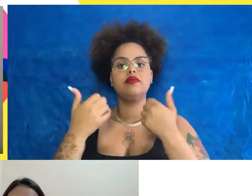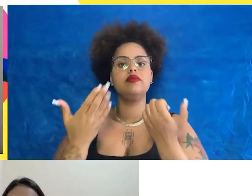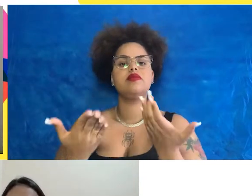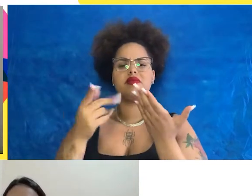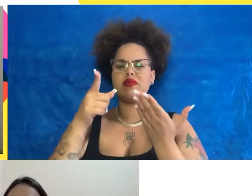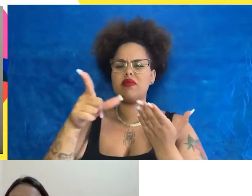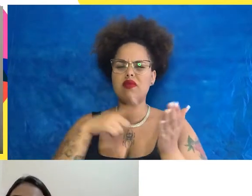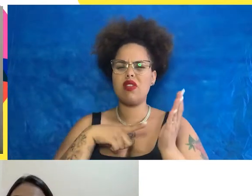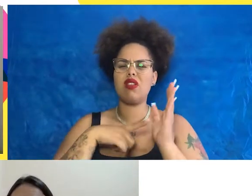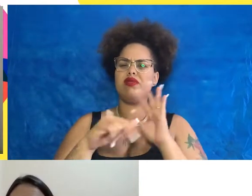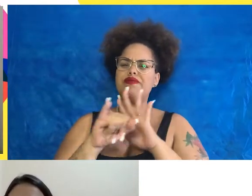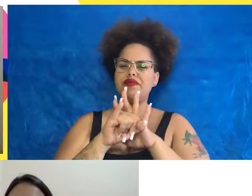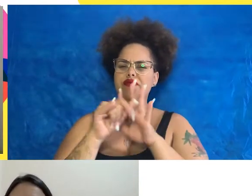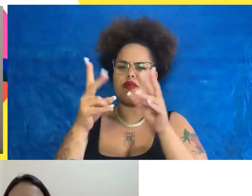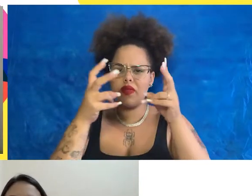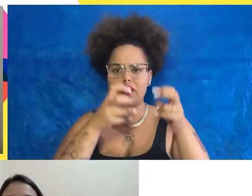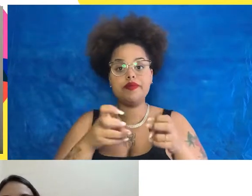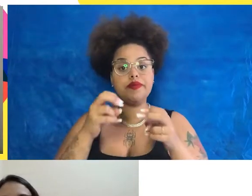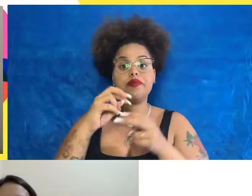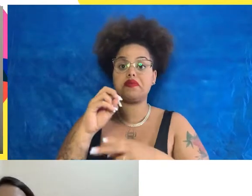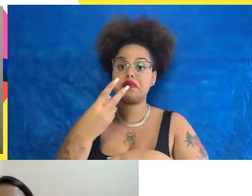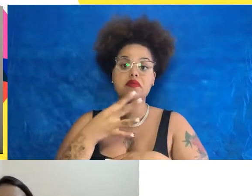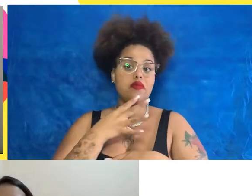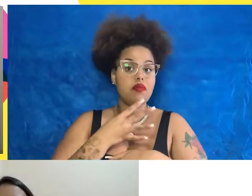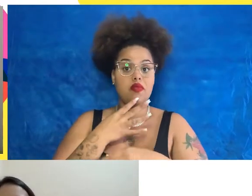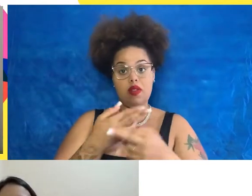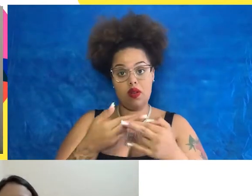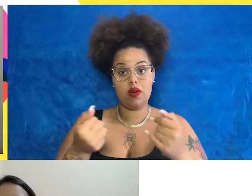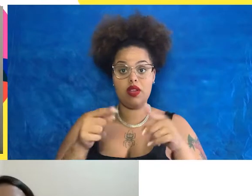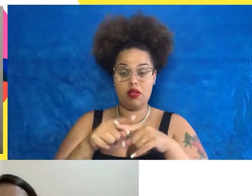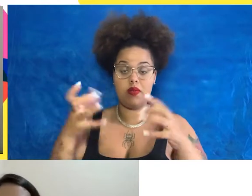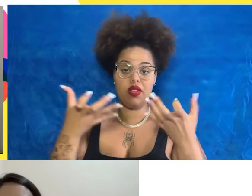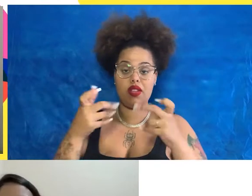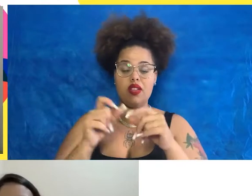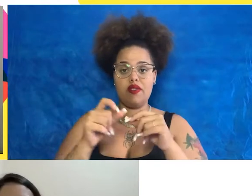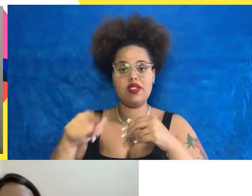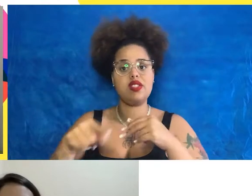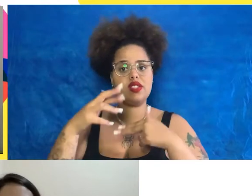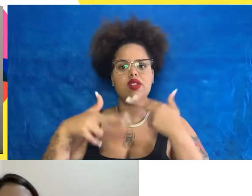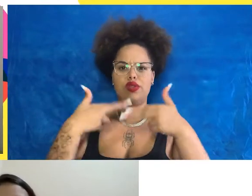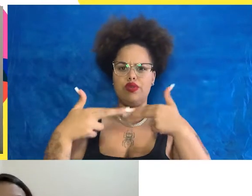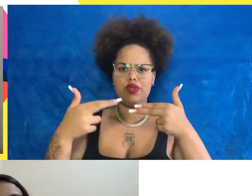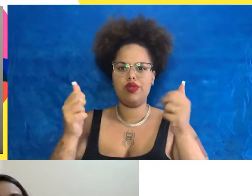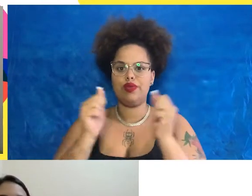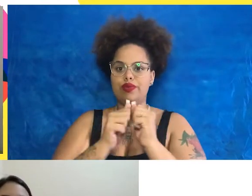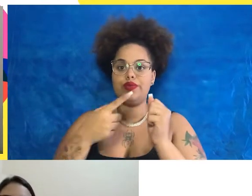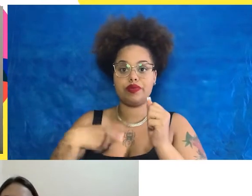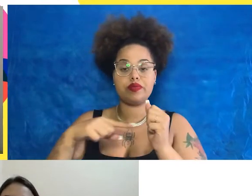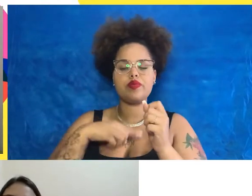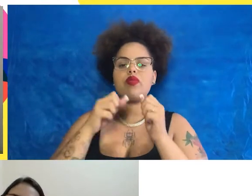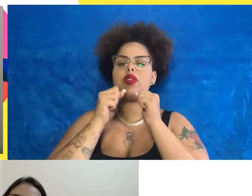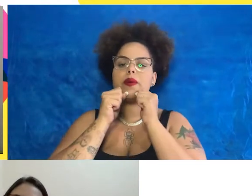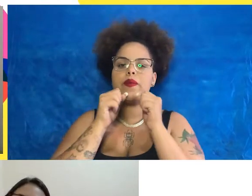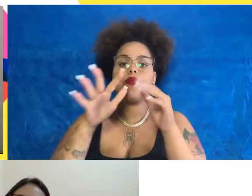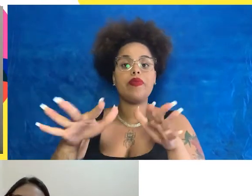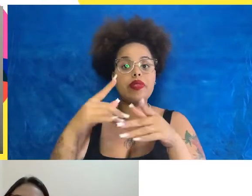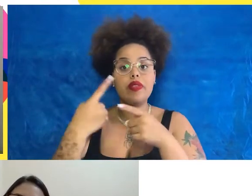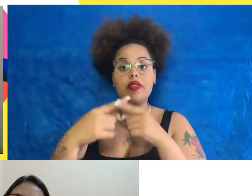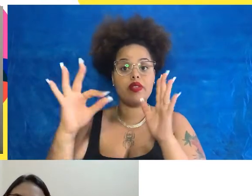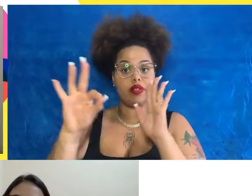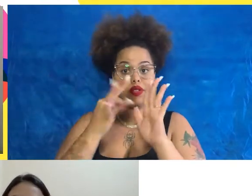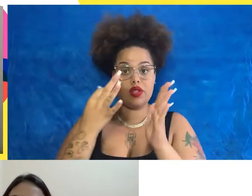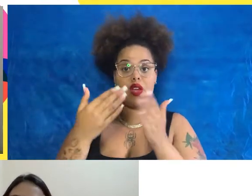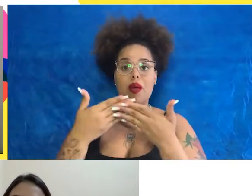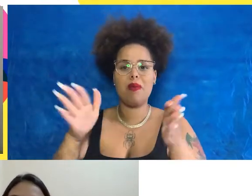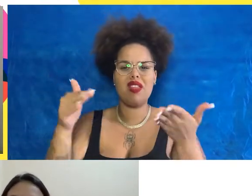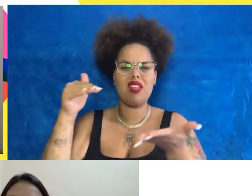você se identifica ou conhece alguém que também está a fim de fazer essa revolução junto com a gente, compartilha, porque as inscrições